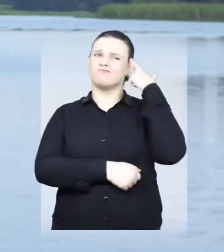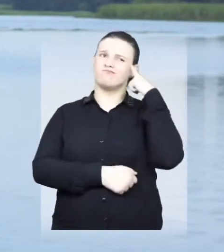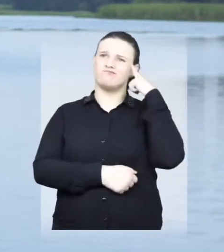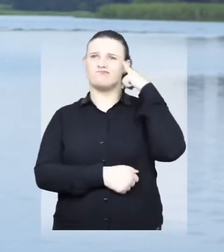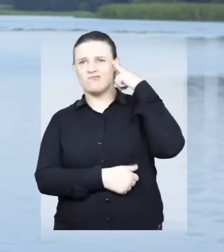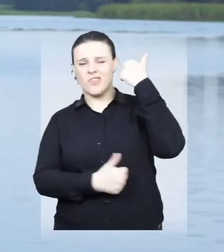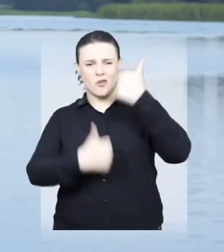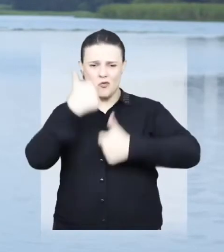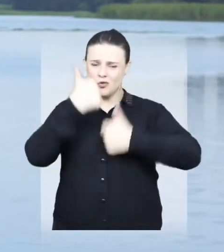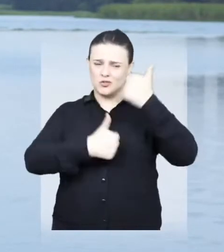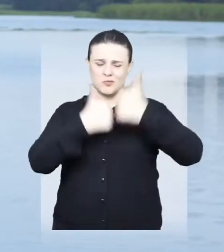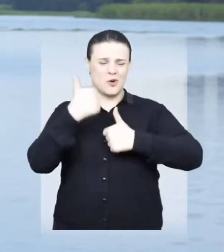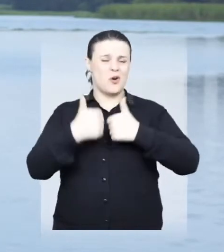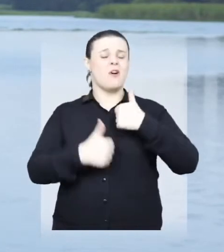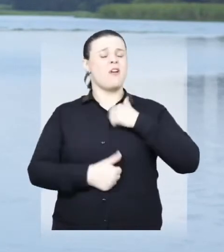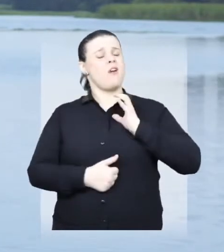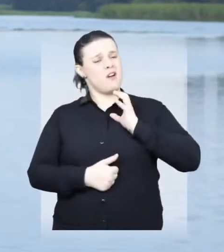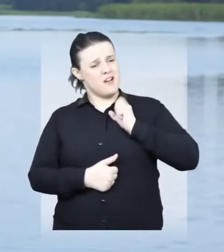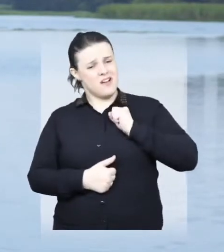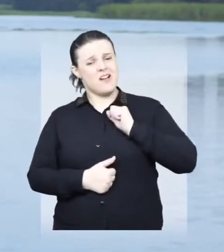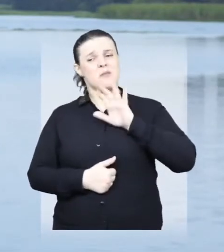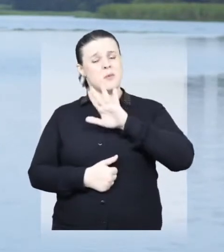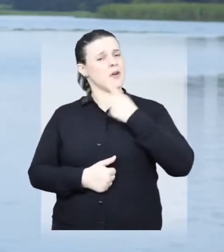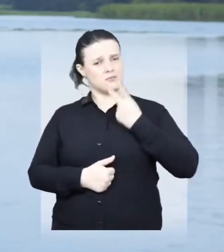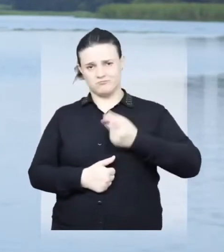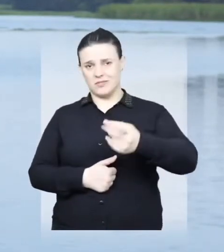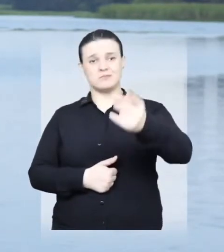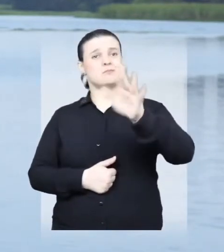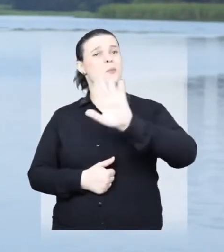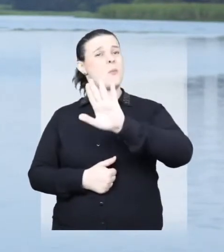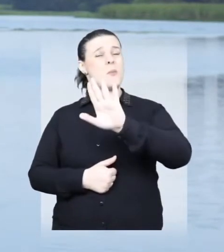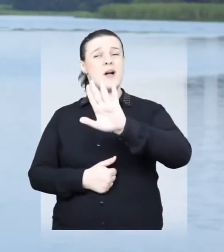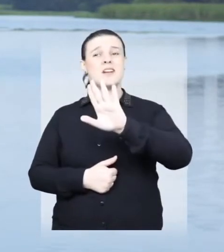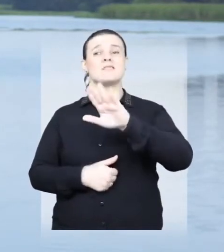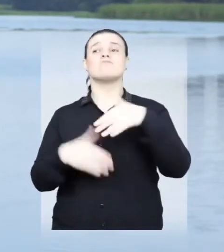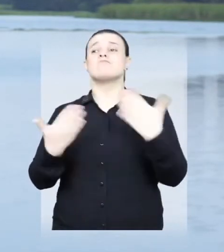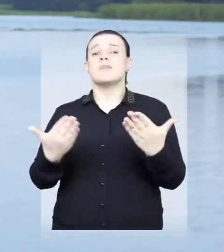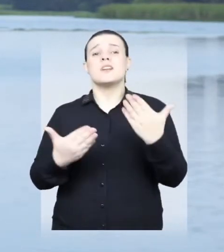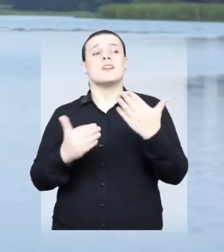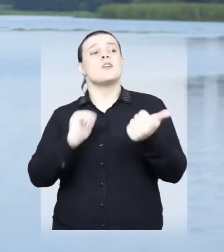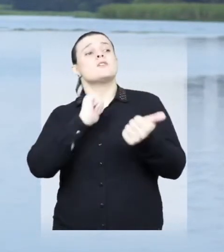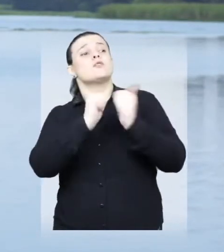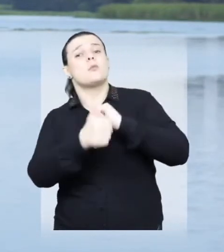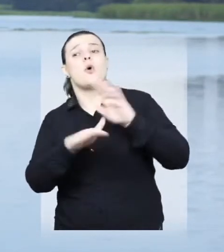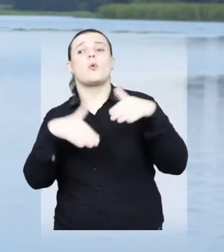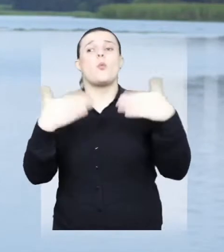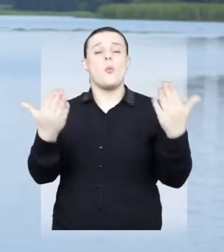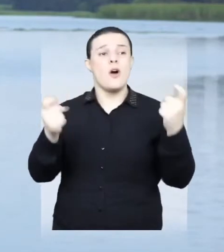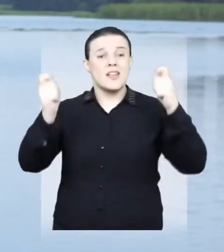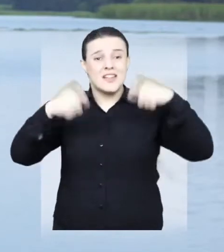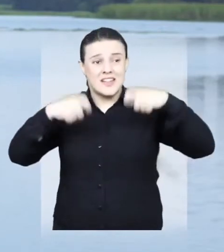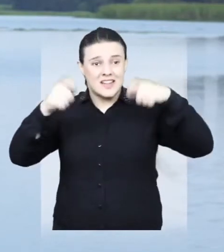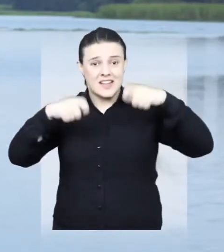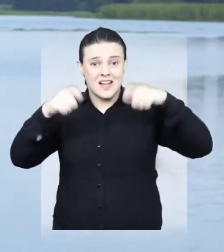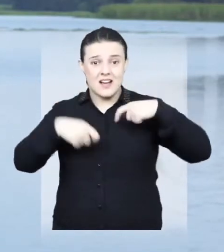futebol eu sei que é uma paixão e eu vou ficar para o resto da vida. Mas qual o esporte que eu